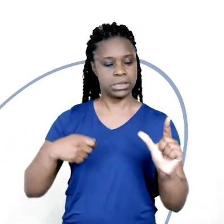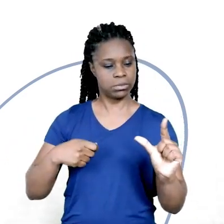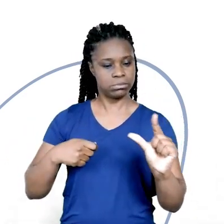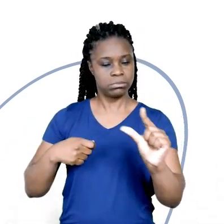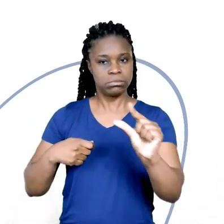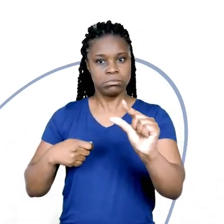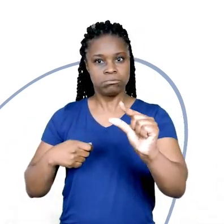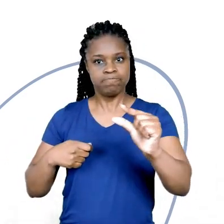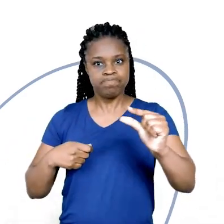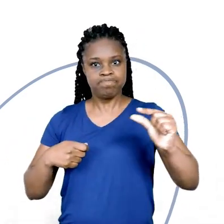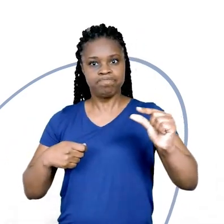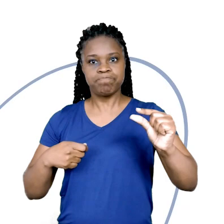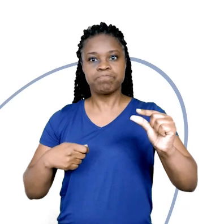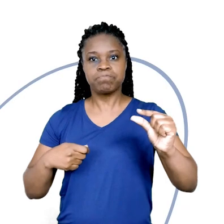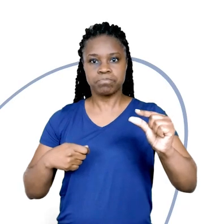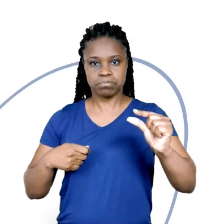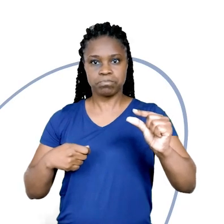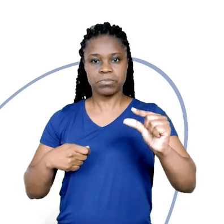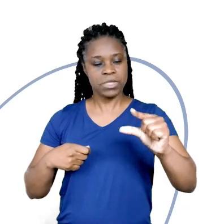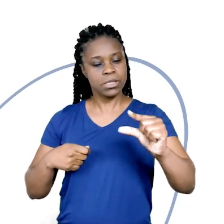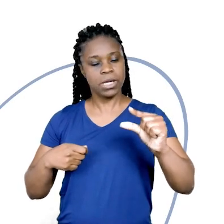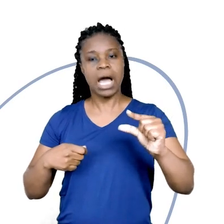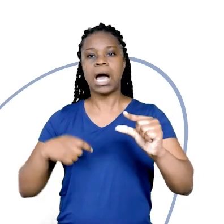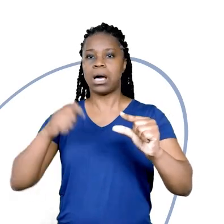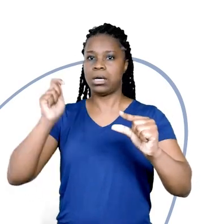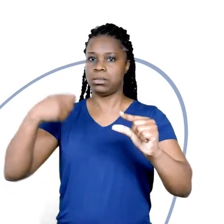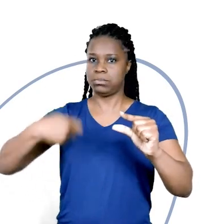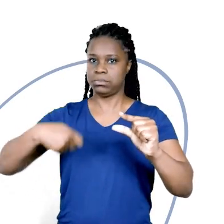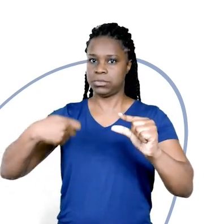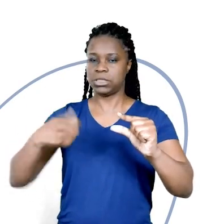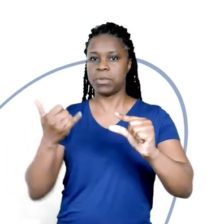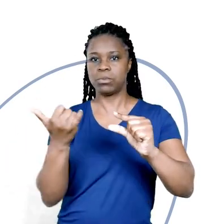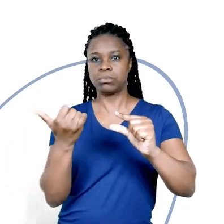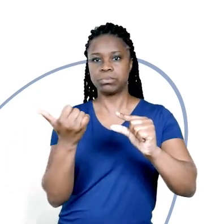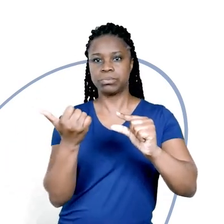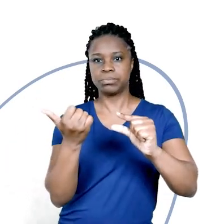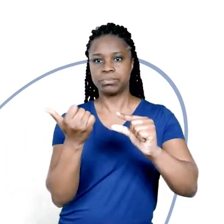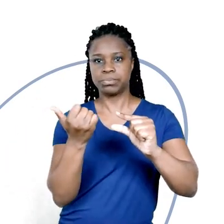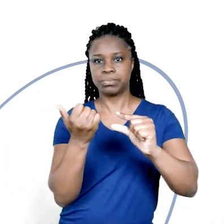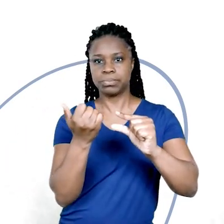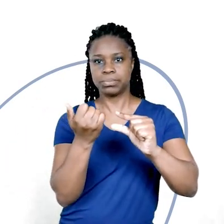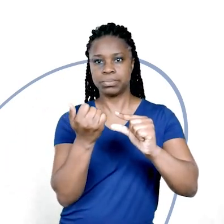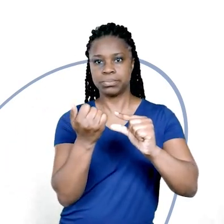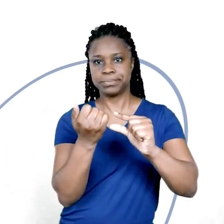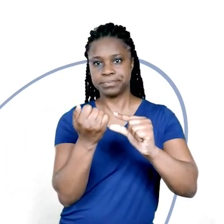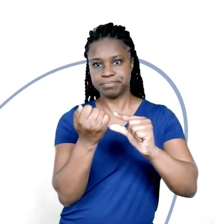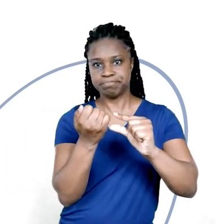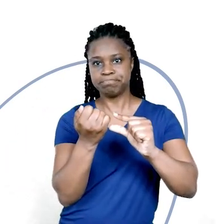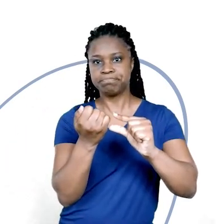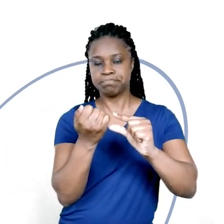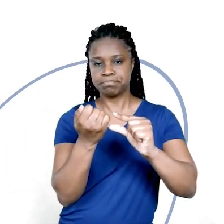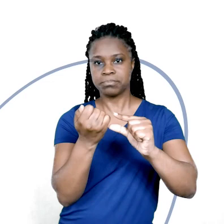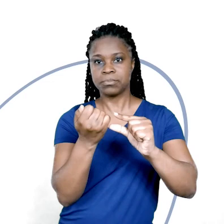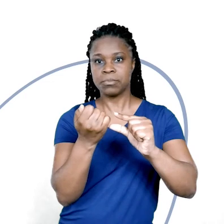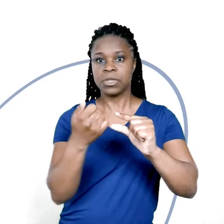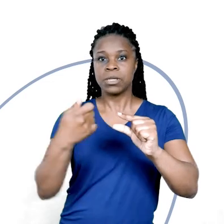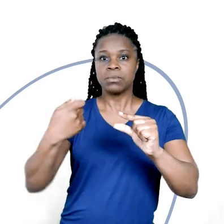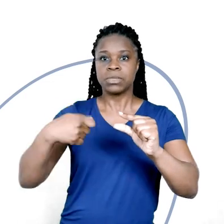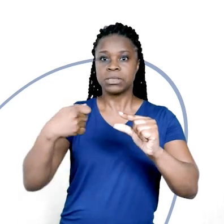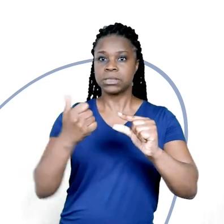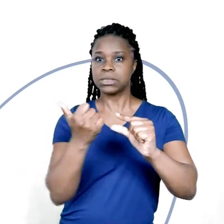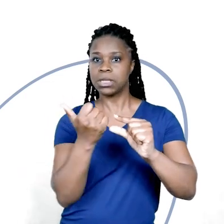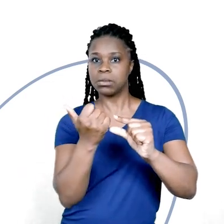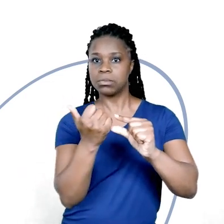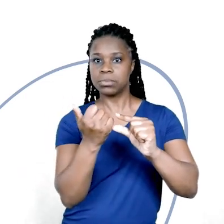com os dedos polegar e indicador da mão não dominante, mantendo-a até o fim da aplicação. Pressione o